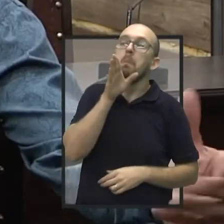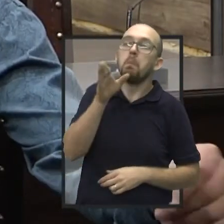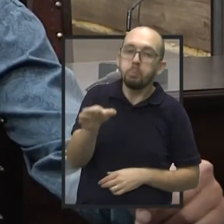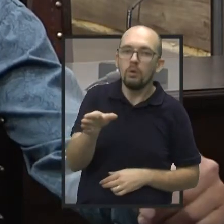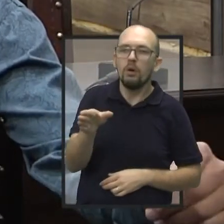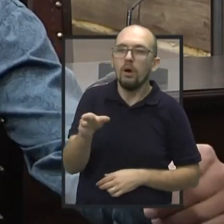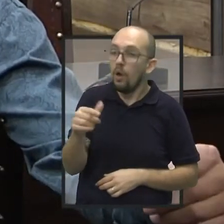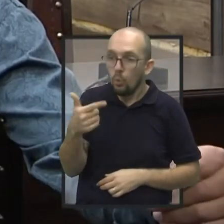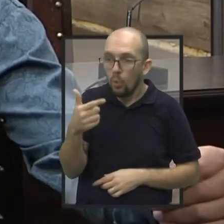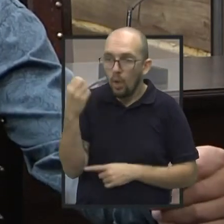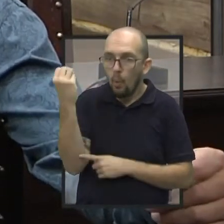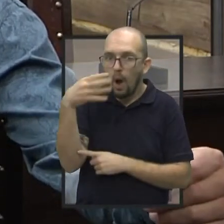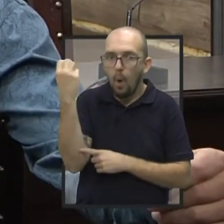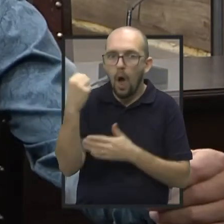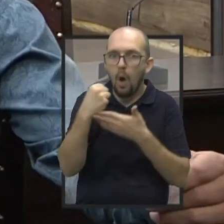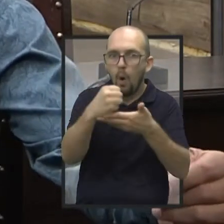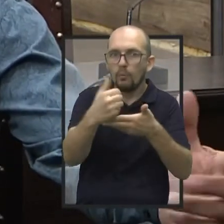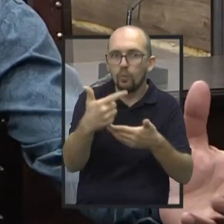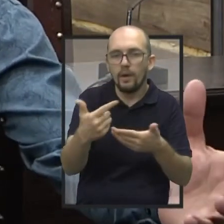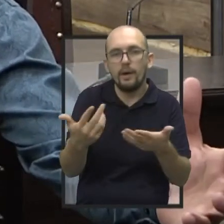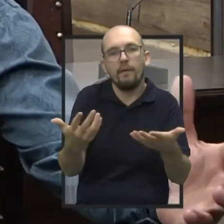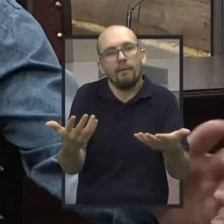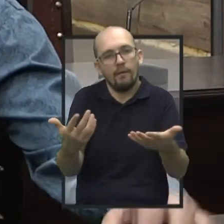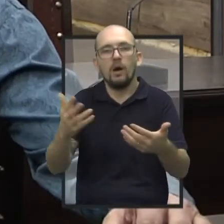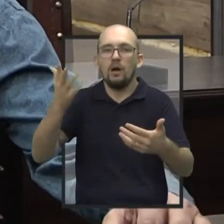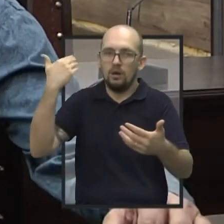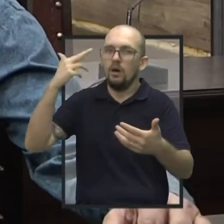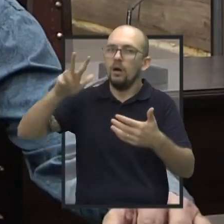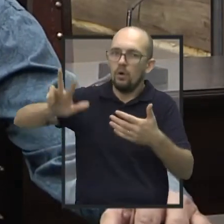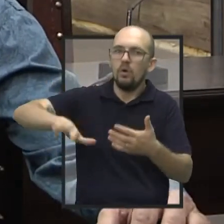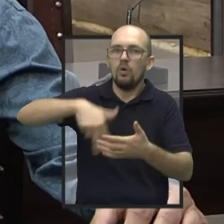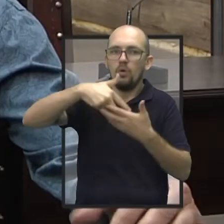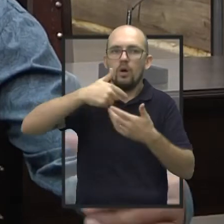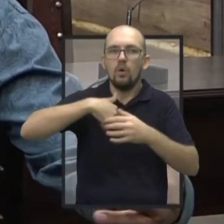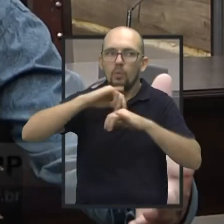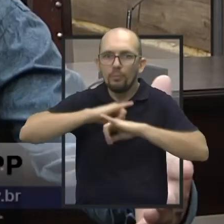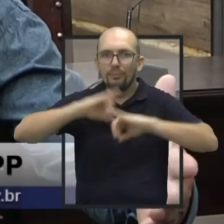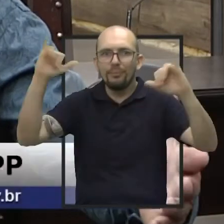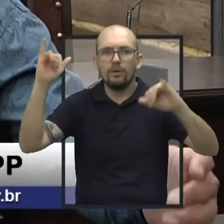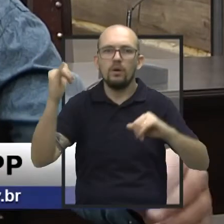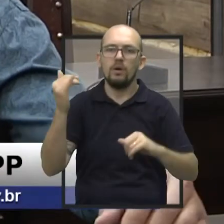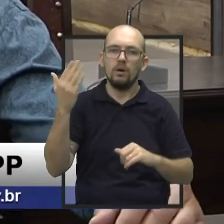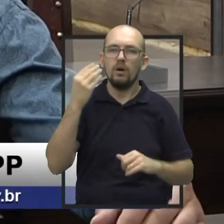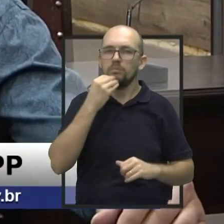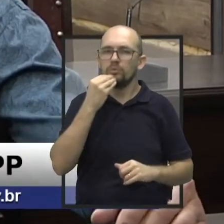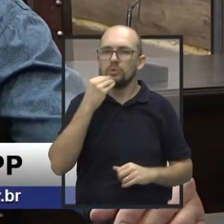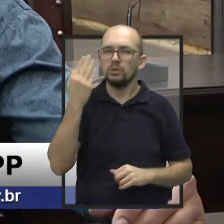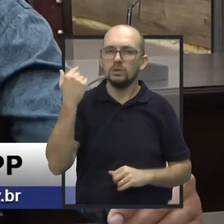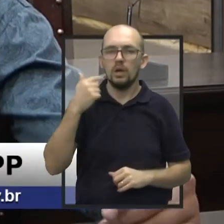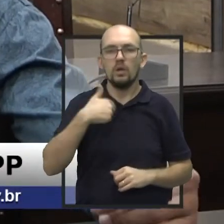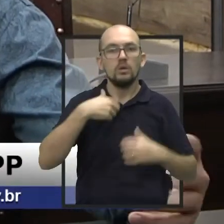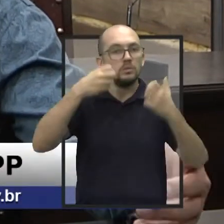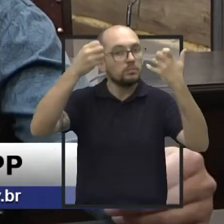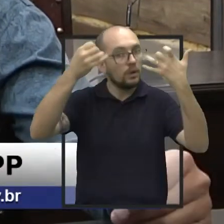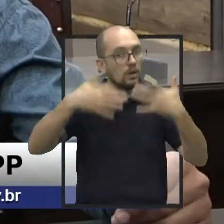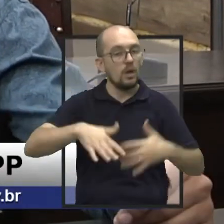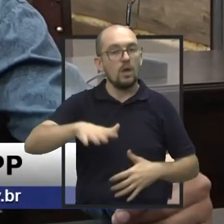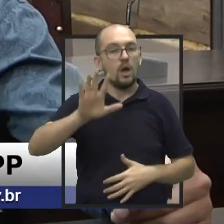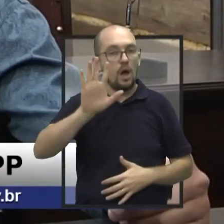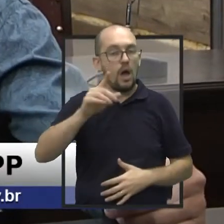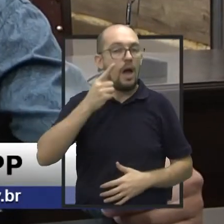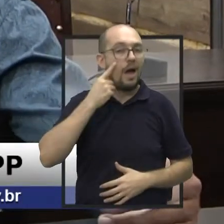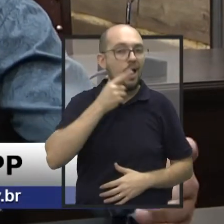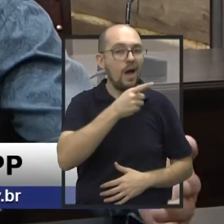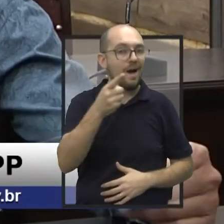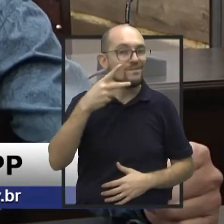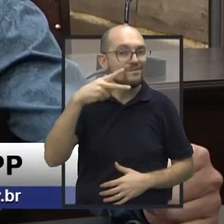fazer. Então, até falei na tribuna da Câmara, na vez oportuna, de que os vereadores que